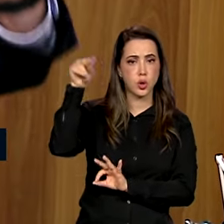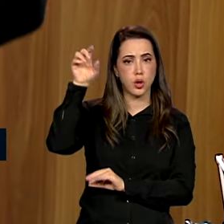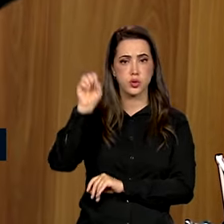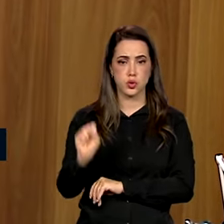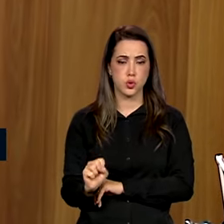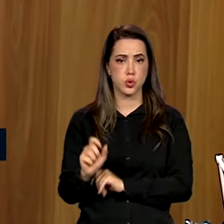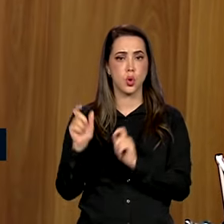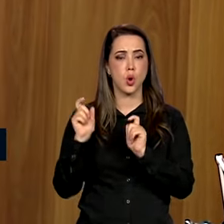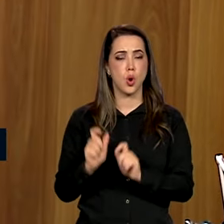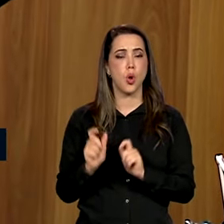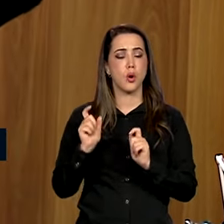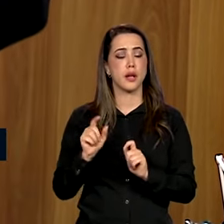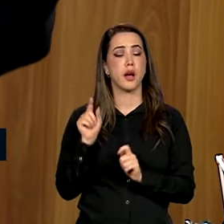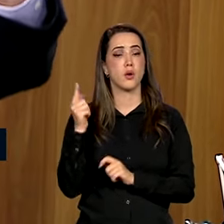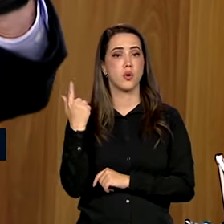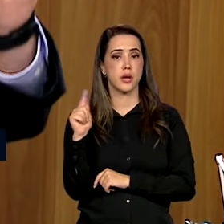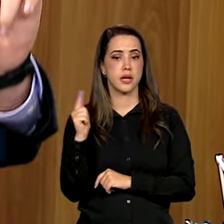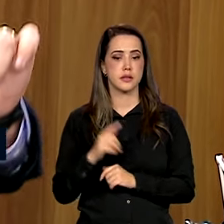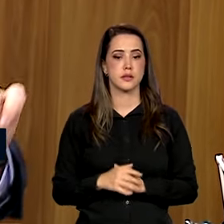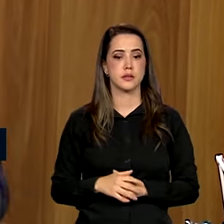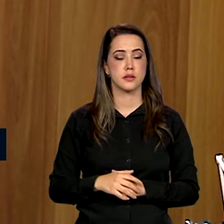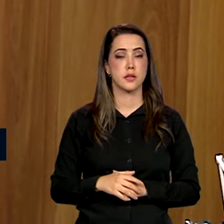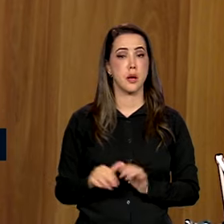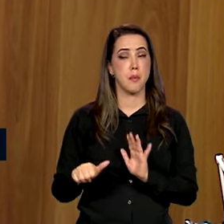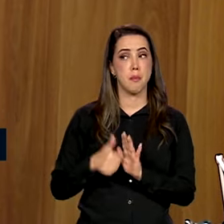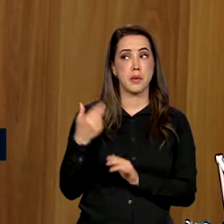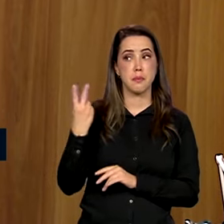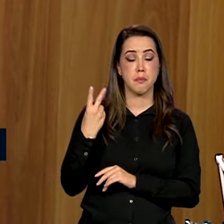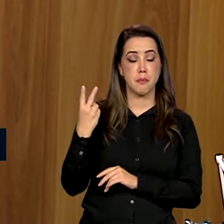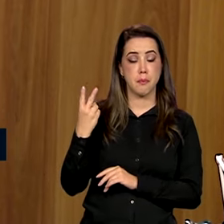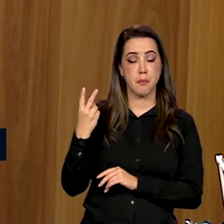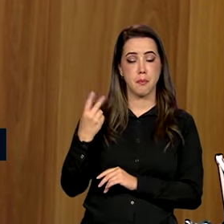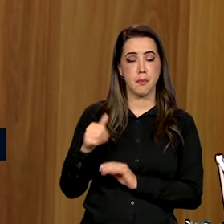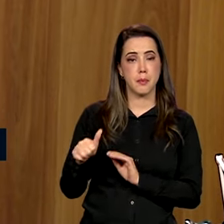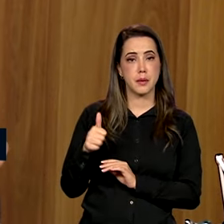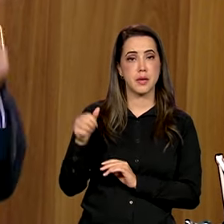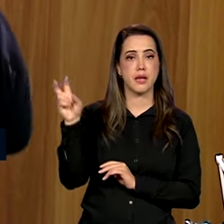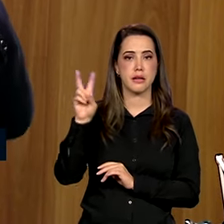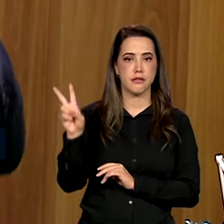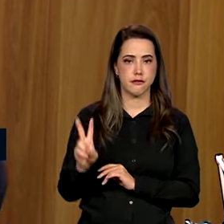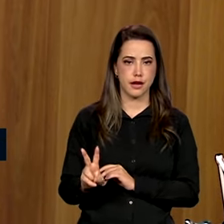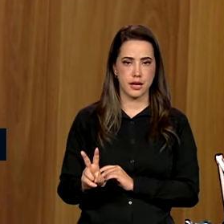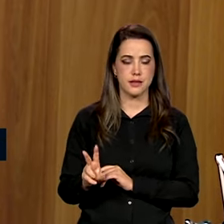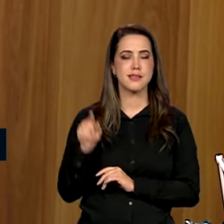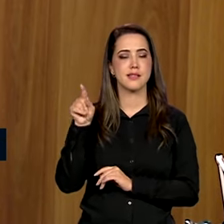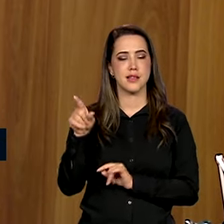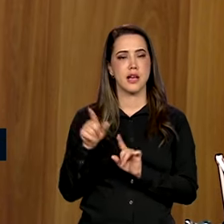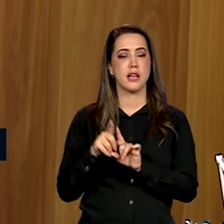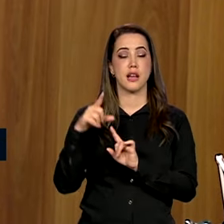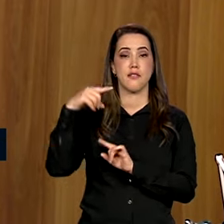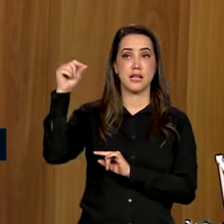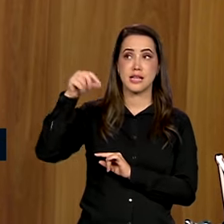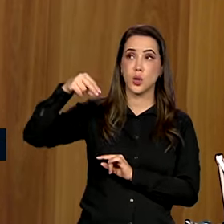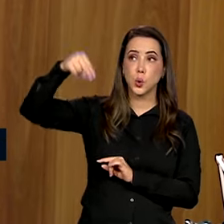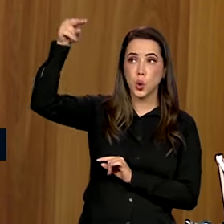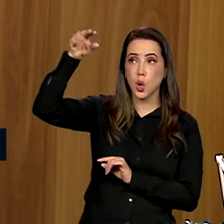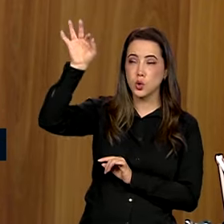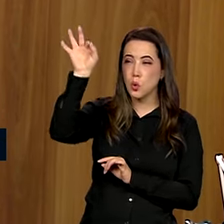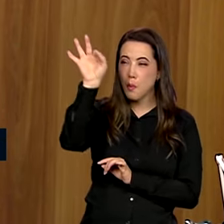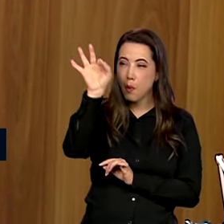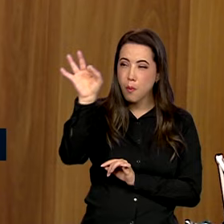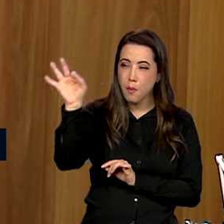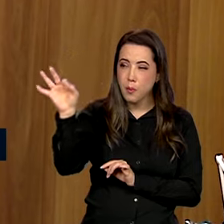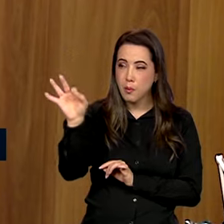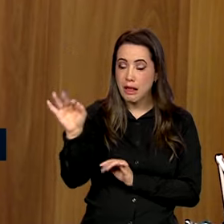Goiás pela primeira vez uma locomotiva vai sair do arco Norte e chegar ao porto de Santos cruzando todo o Brasil isso é um passo muito